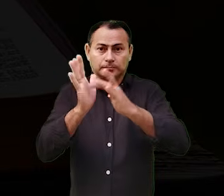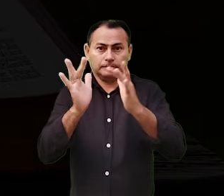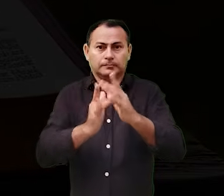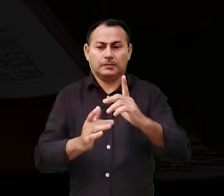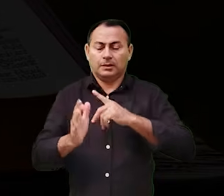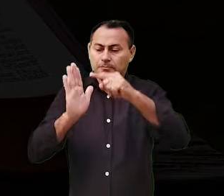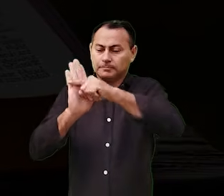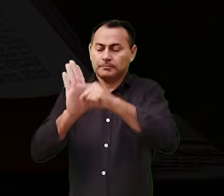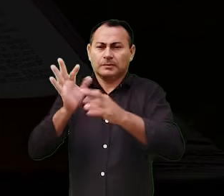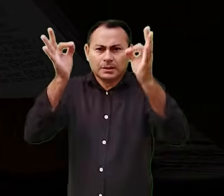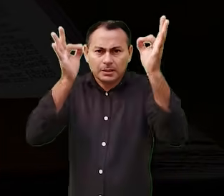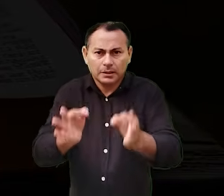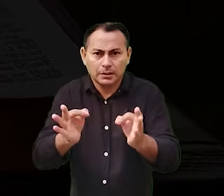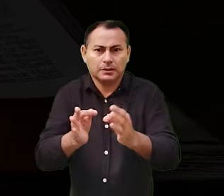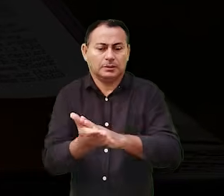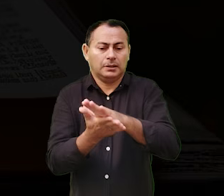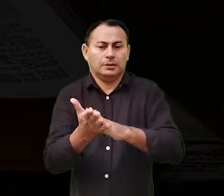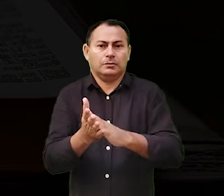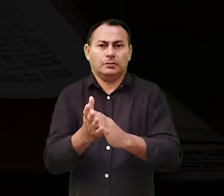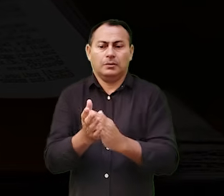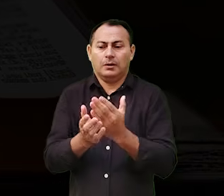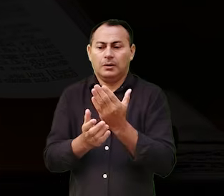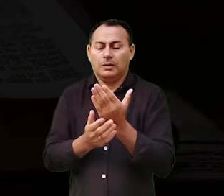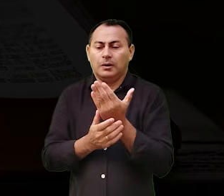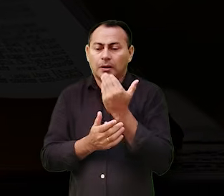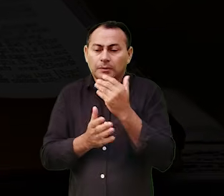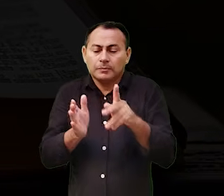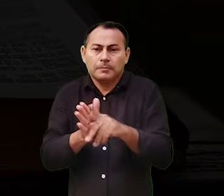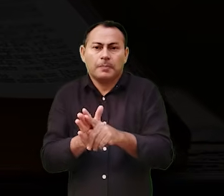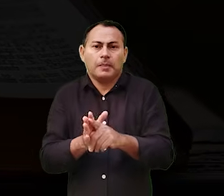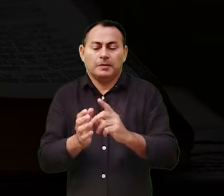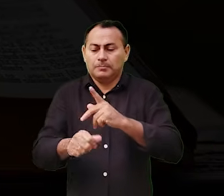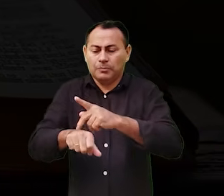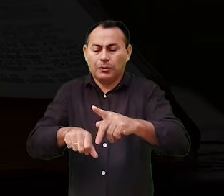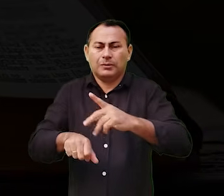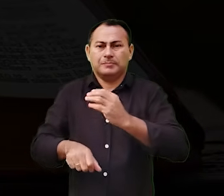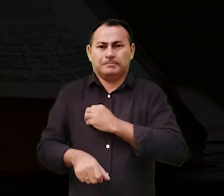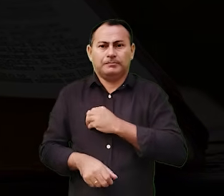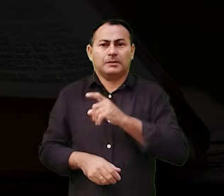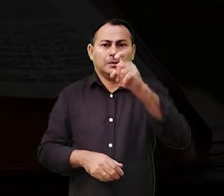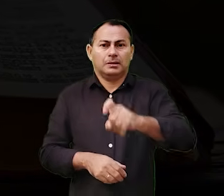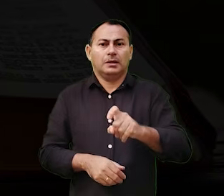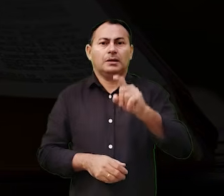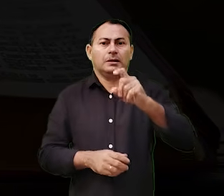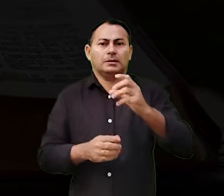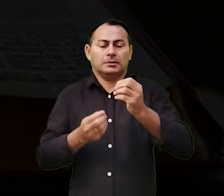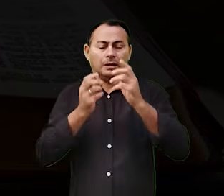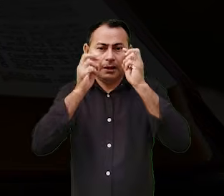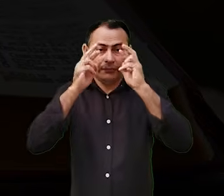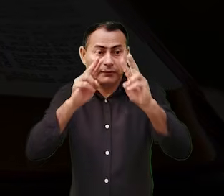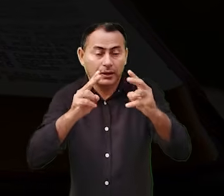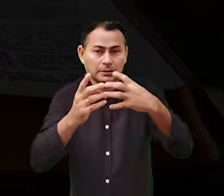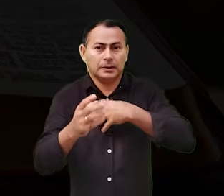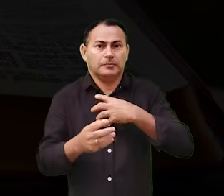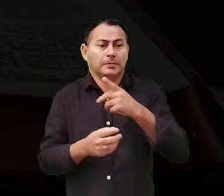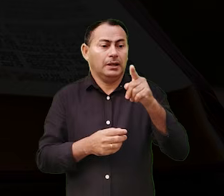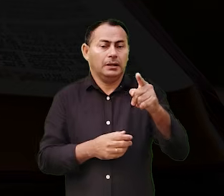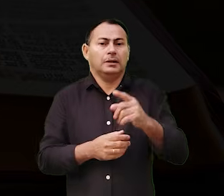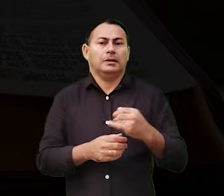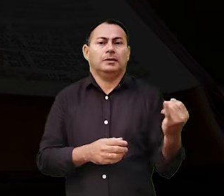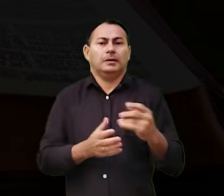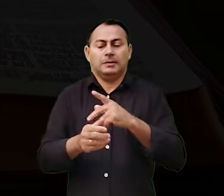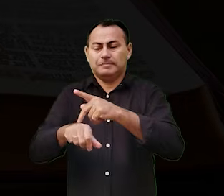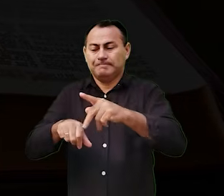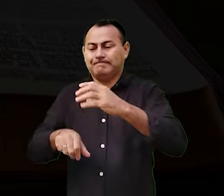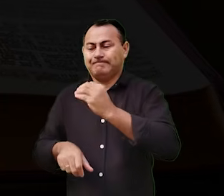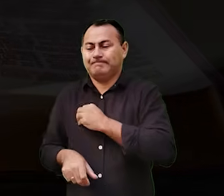Senhor Jesus, tenho plena convicção de que nenhum alimento é por si mesmo impuro, a não ser para quem assim o considere. Para